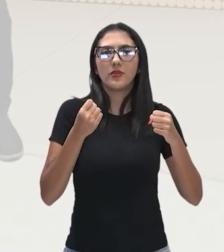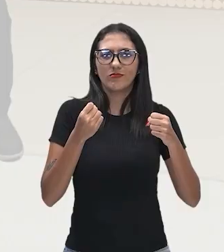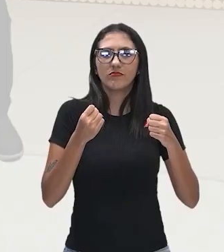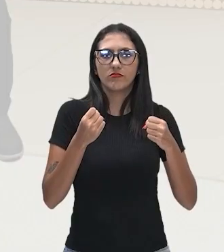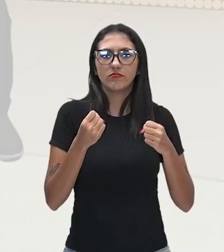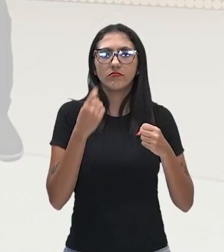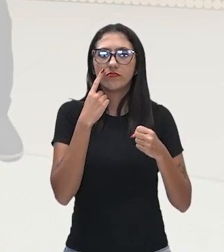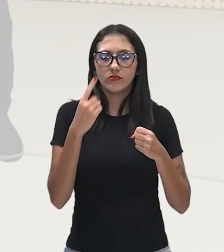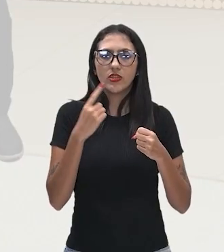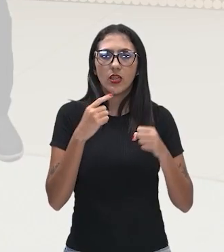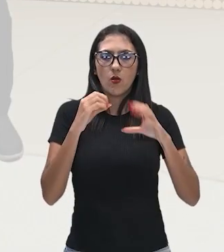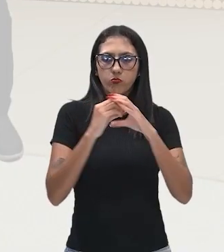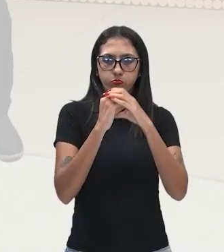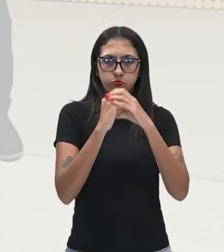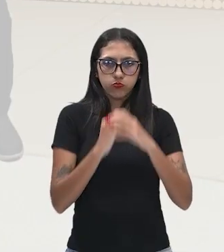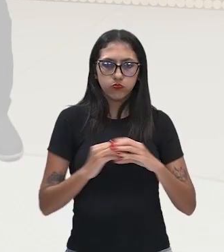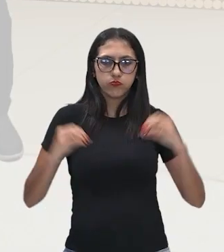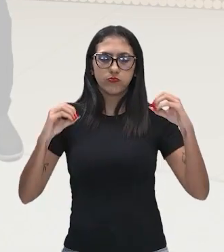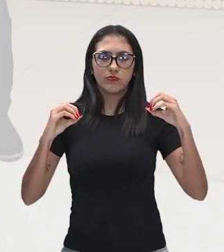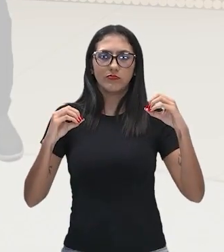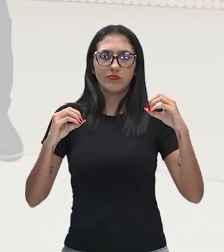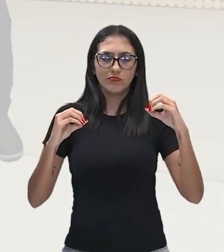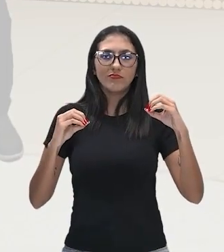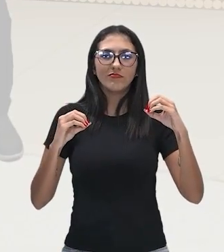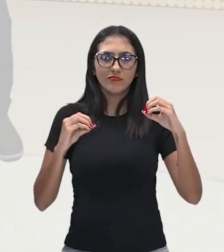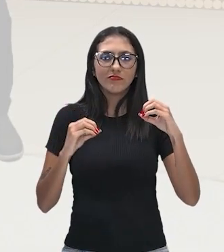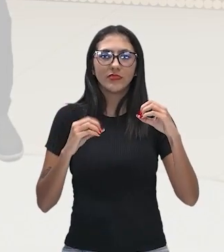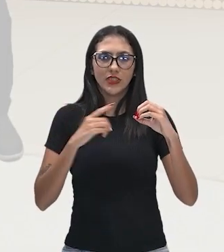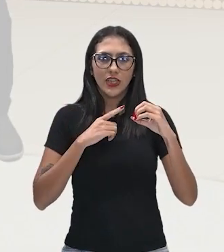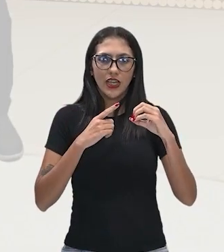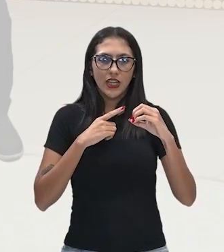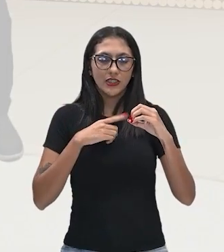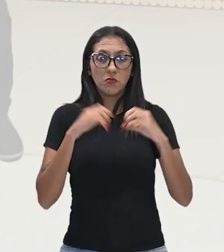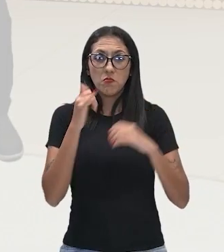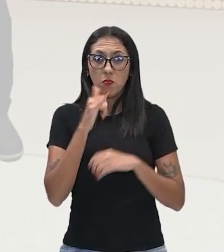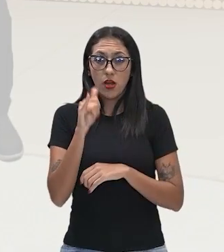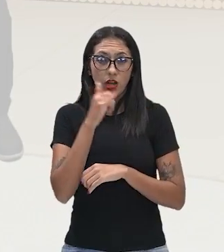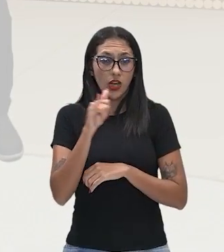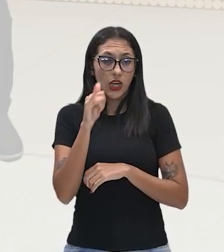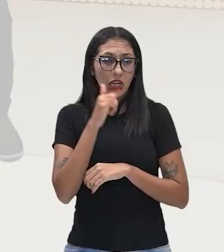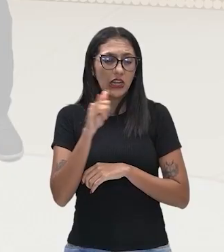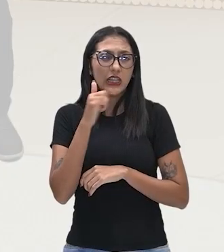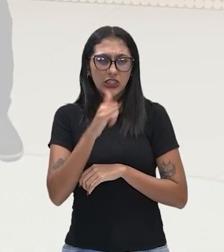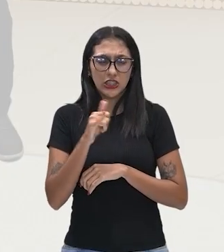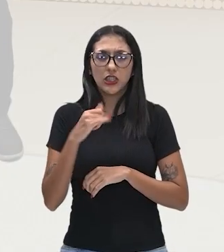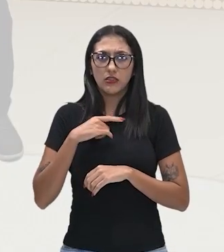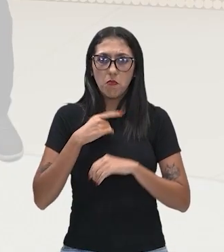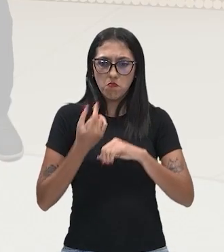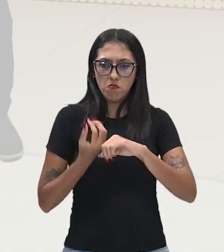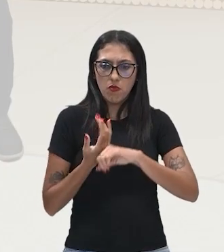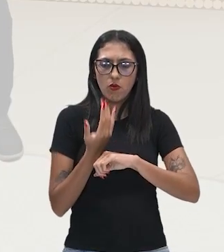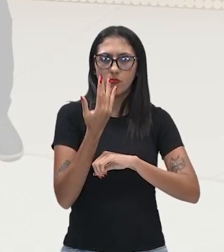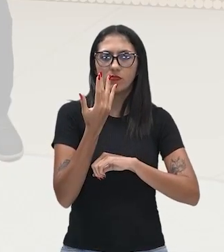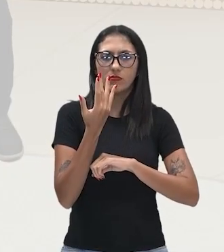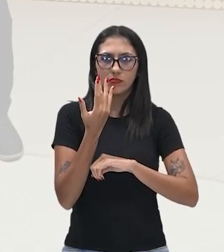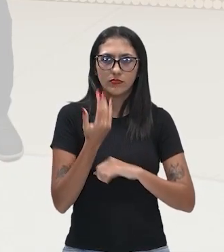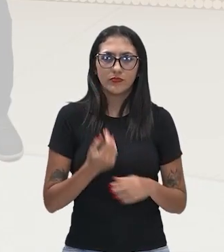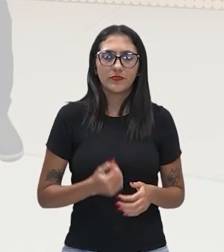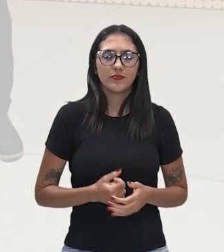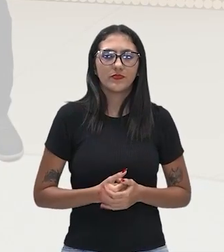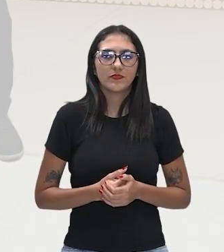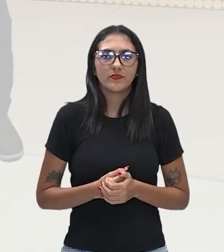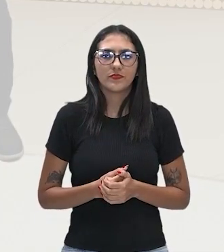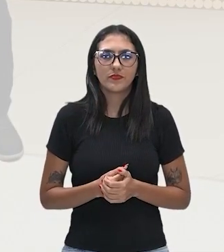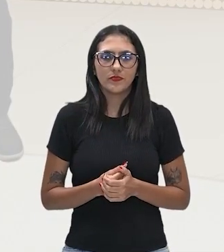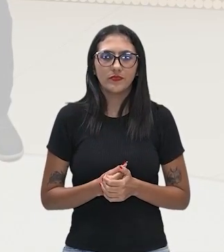existe a quebra desse átomo. E aí uma grande quantidade de energia é liberada, tá, pessoal? A gente